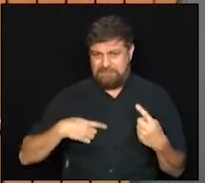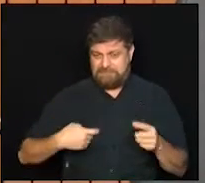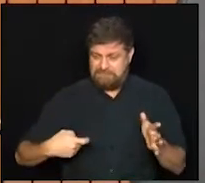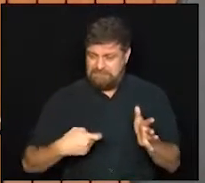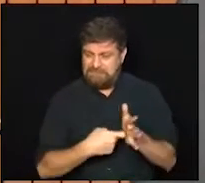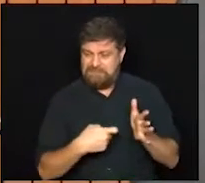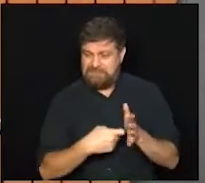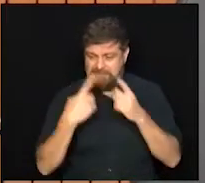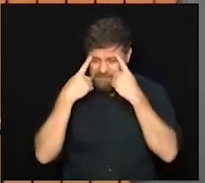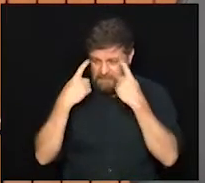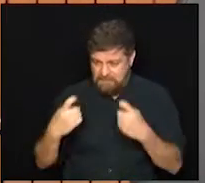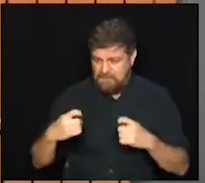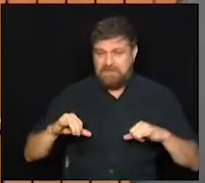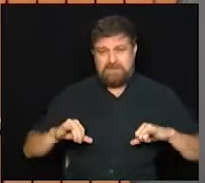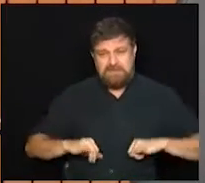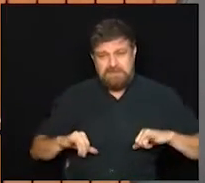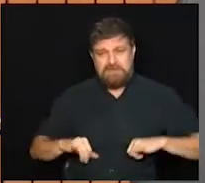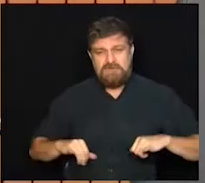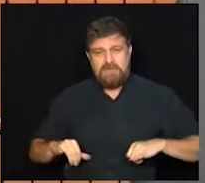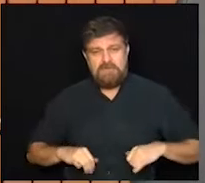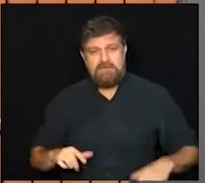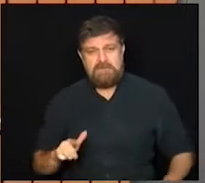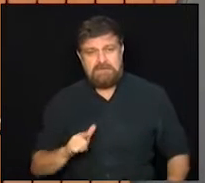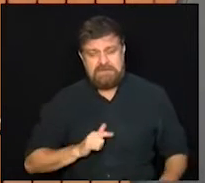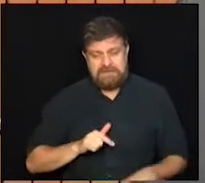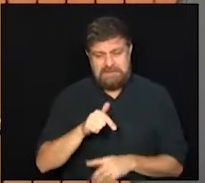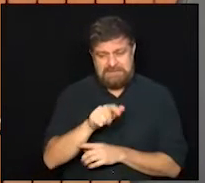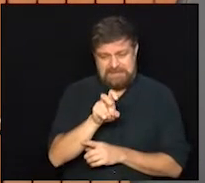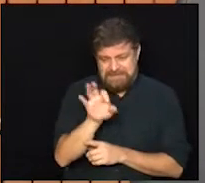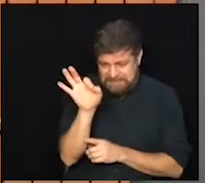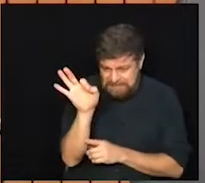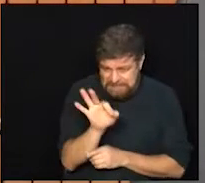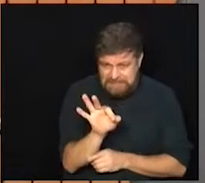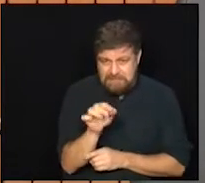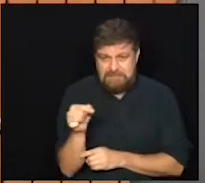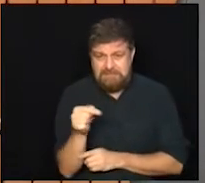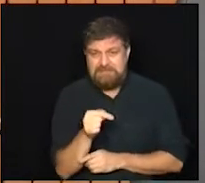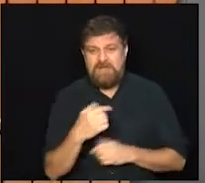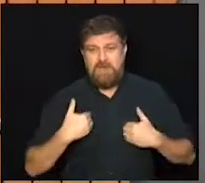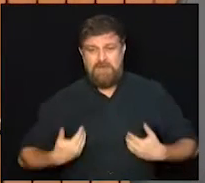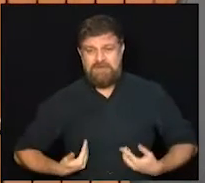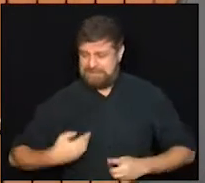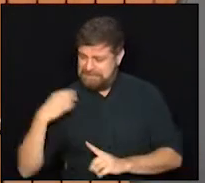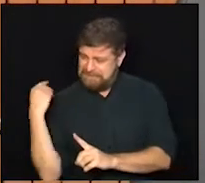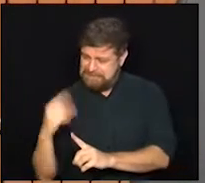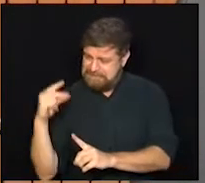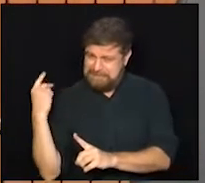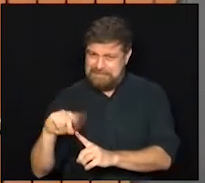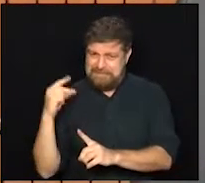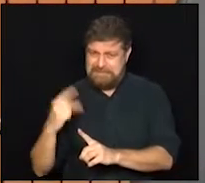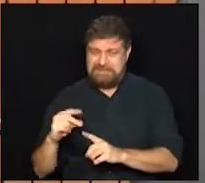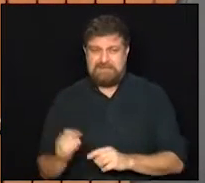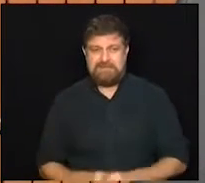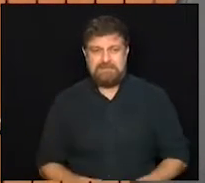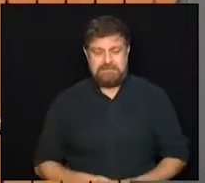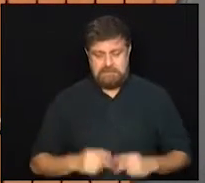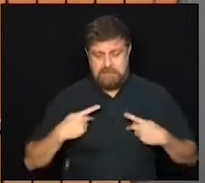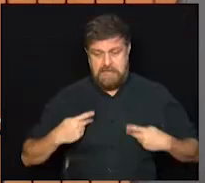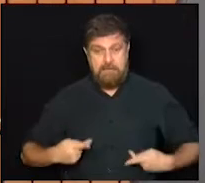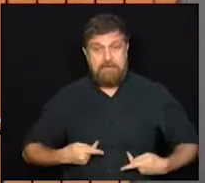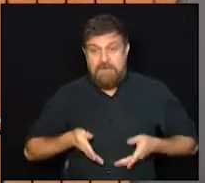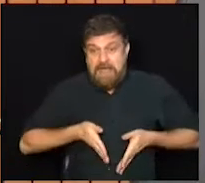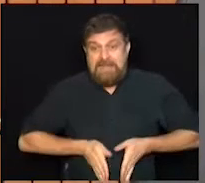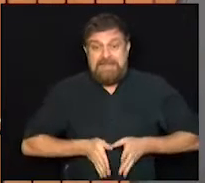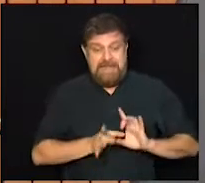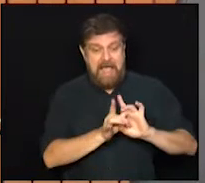violência. Entre essas, 75% são físicas. Todos os seres humanos nascem livres